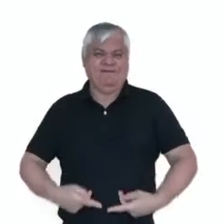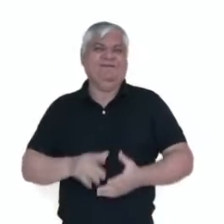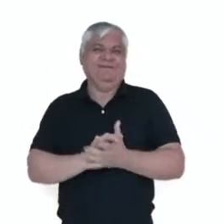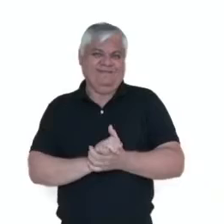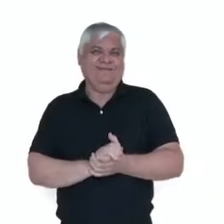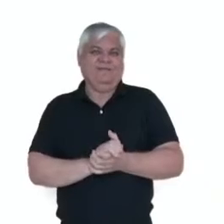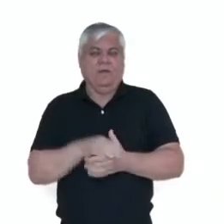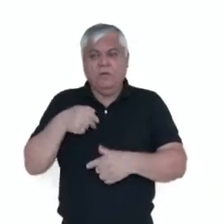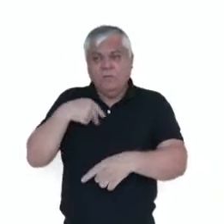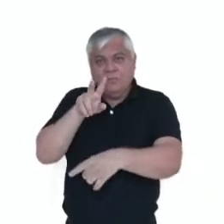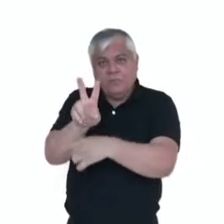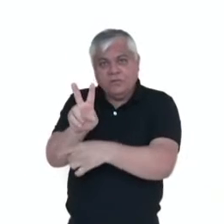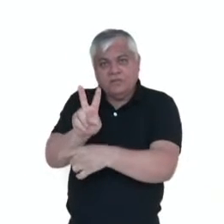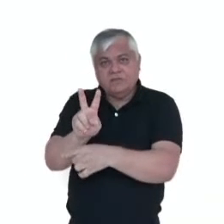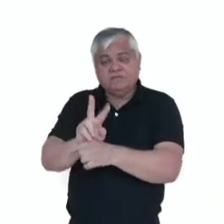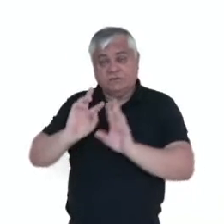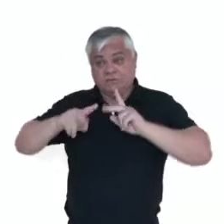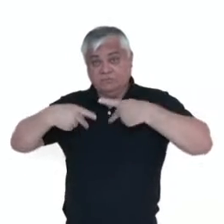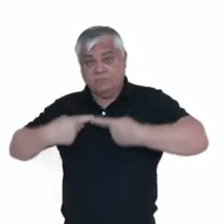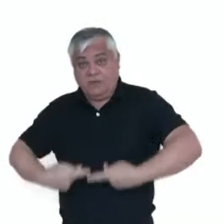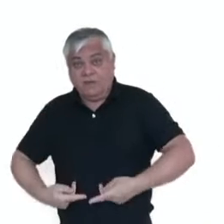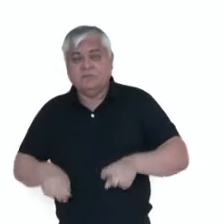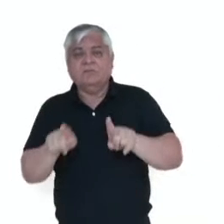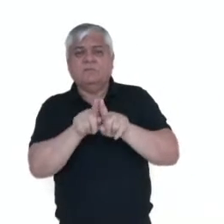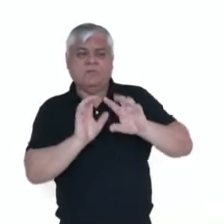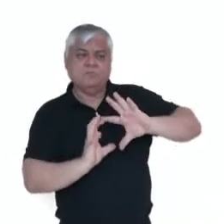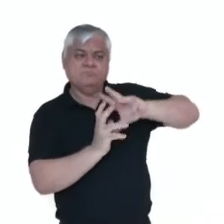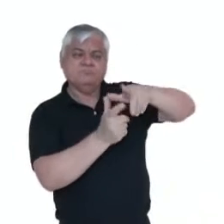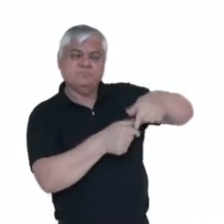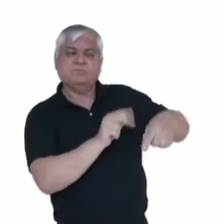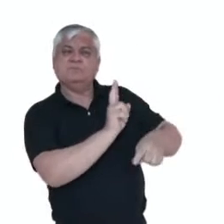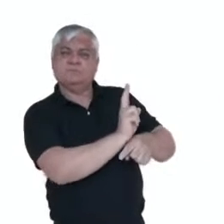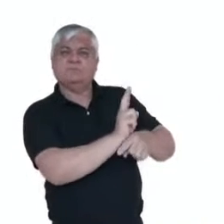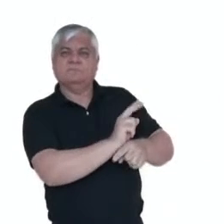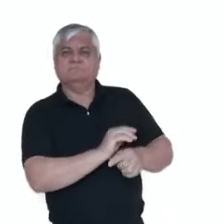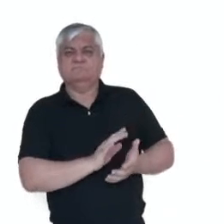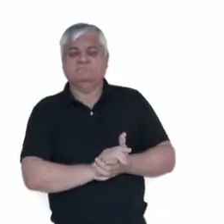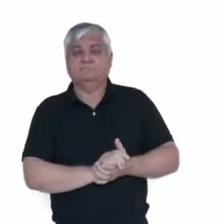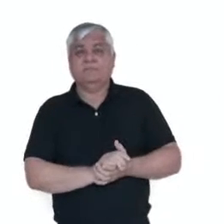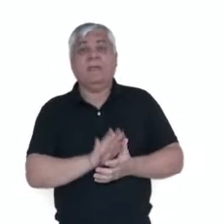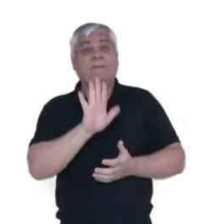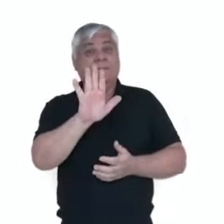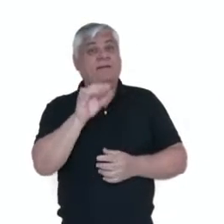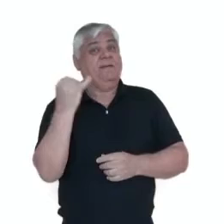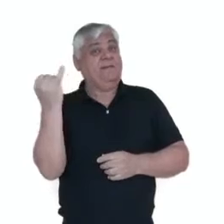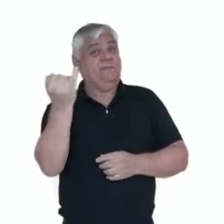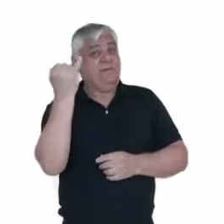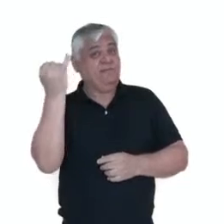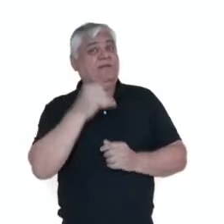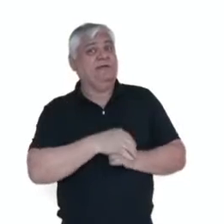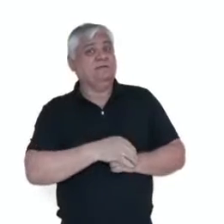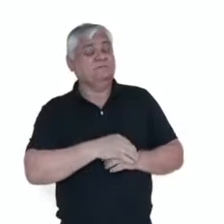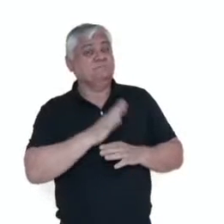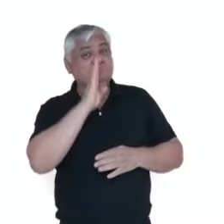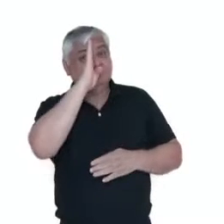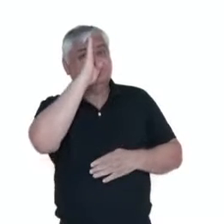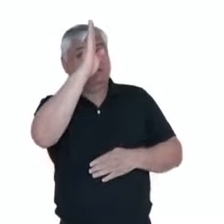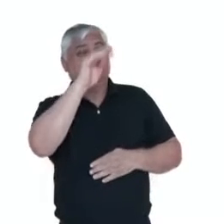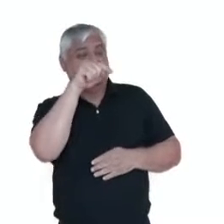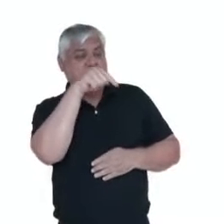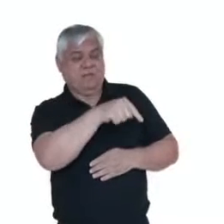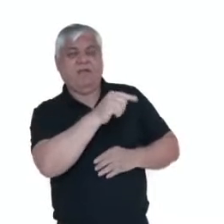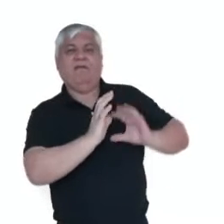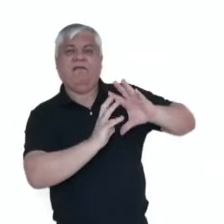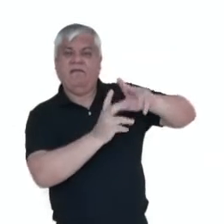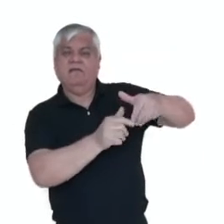ser protegidos de forma adequada, sem levar em considerações as questões ambientais. A força